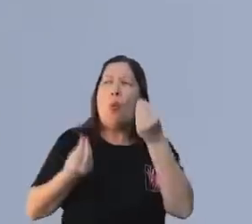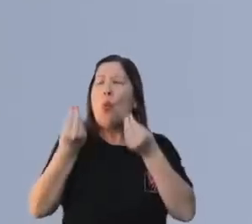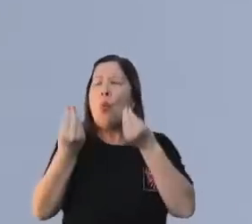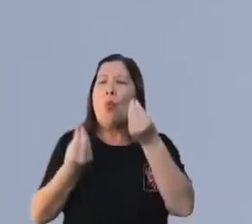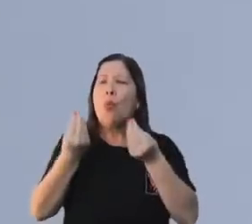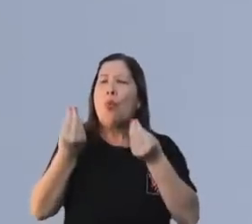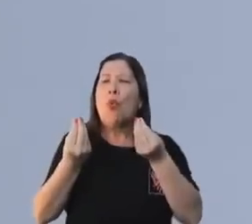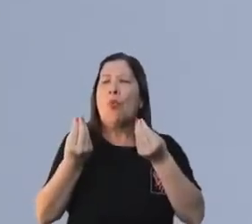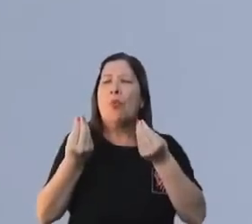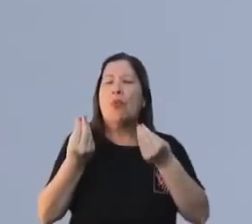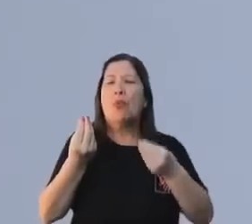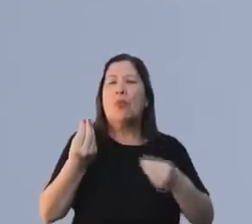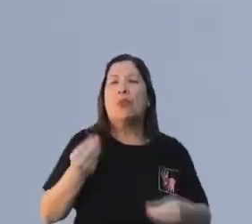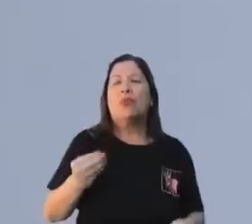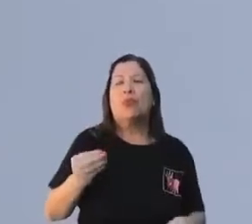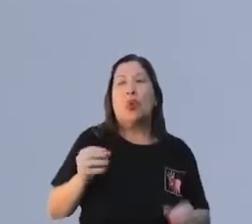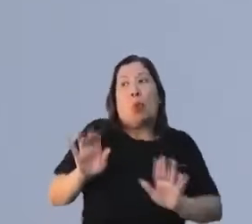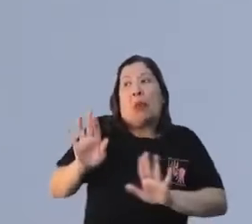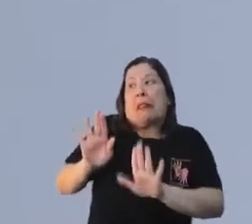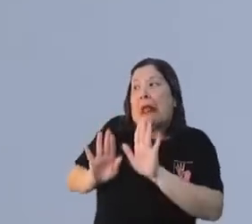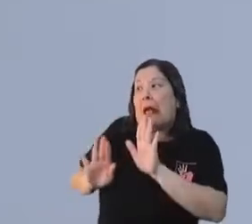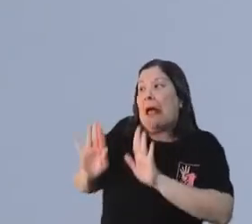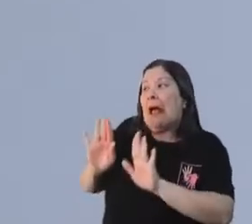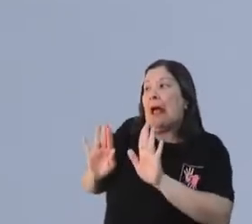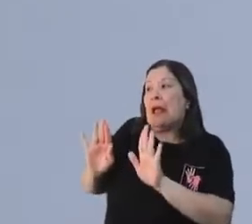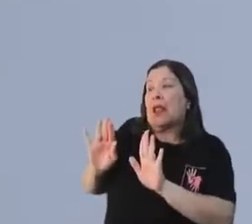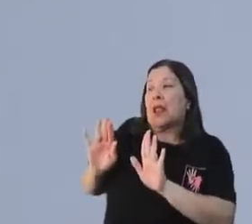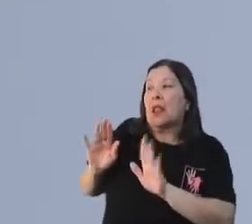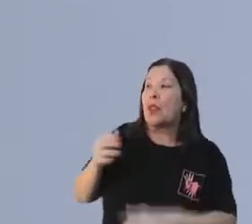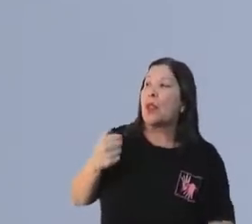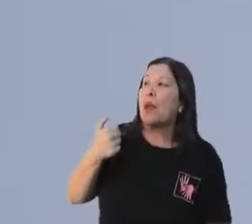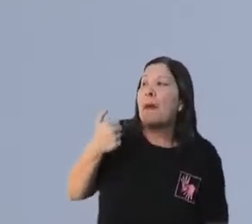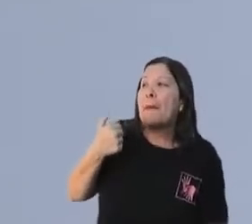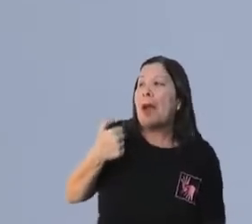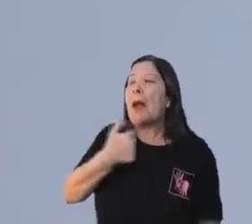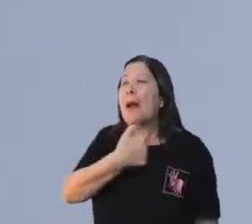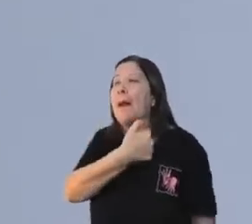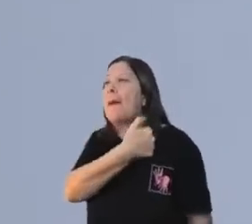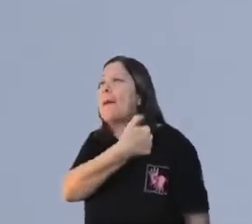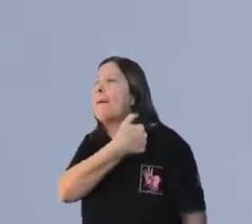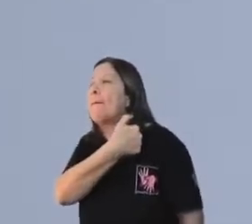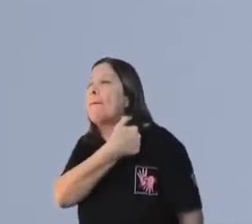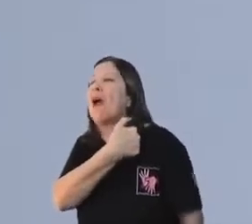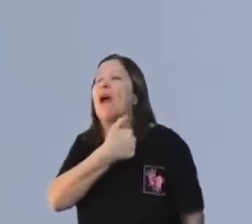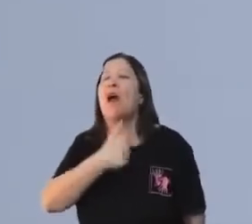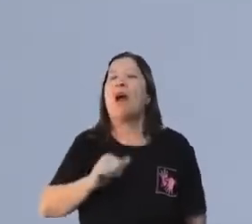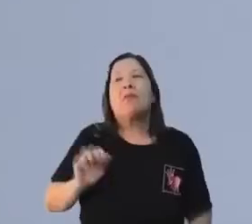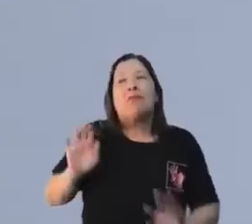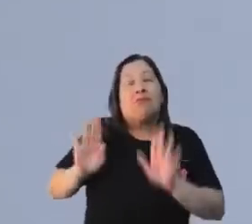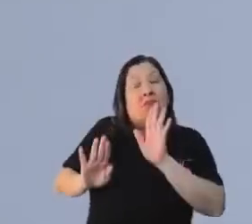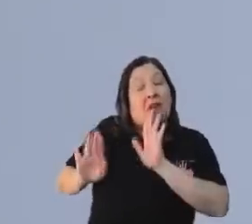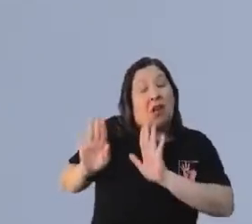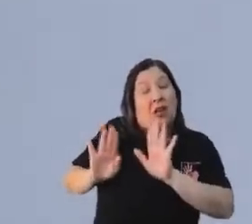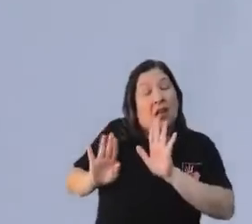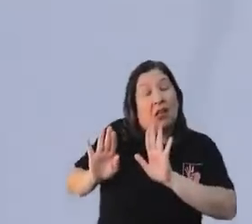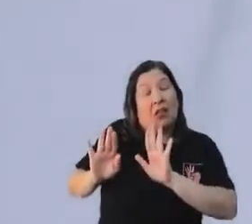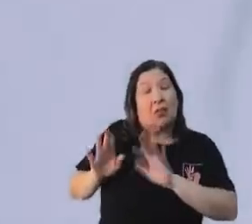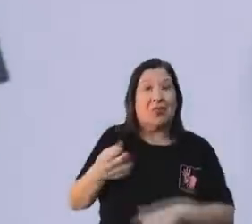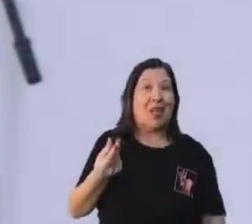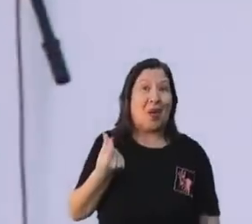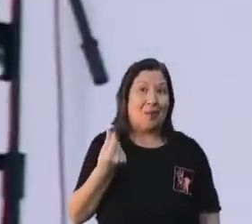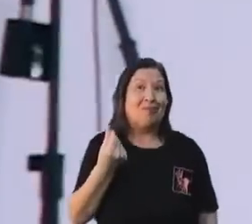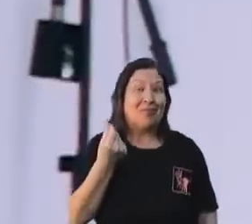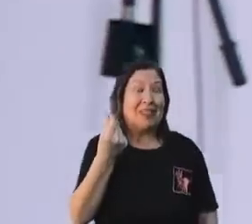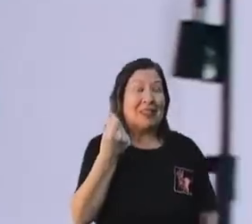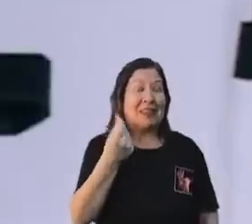Com muito cuidado, só um pouquinho, passando talvez um pouquinho aqui, outro pouquinho aqui, e